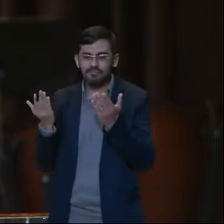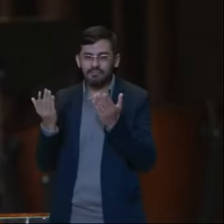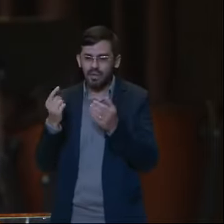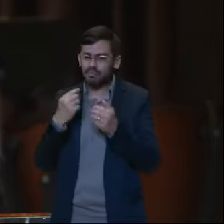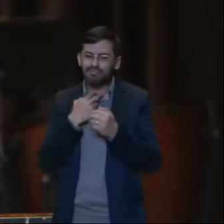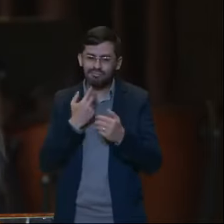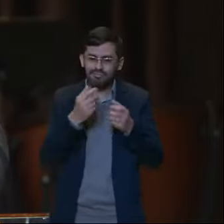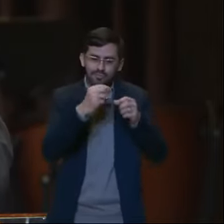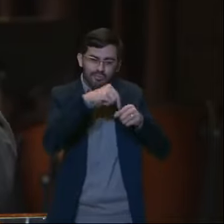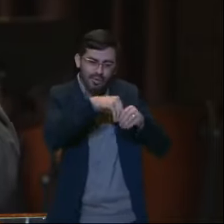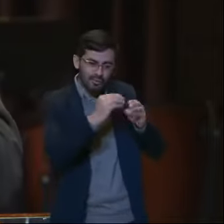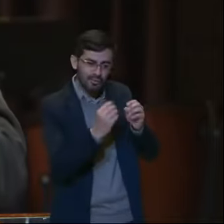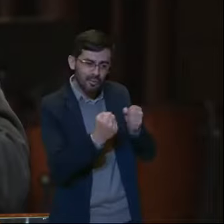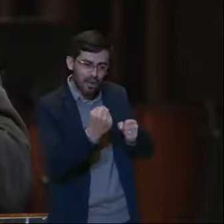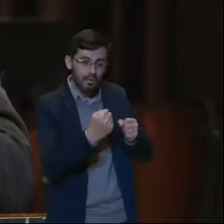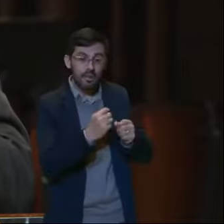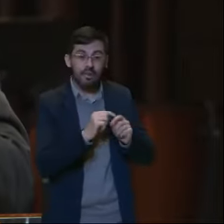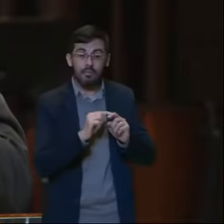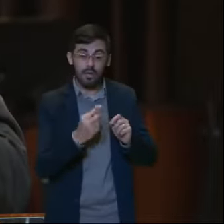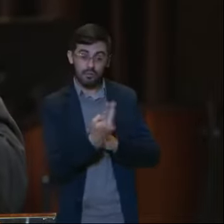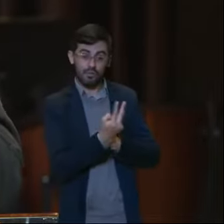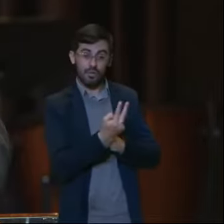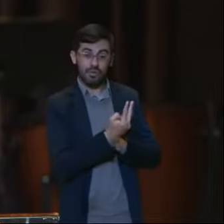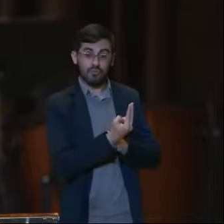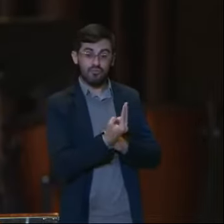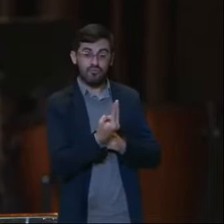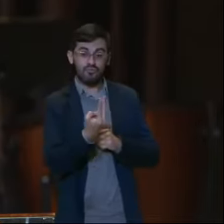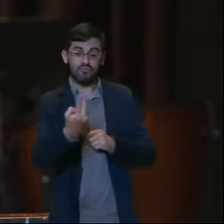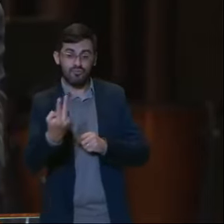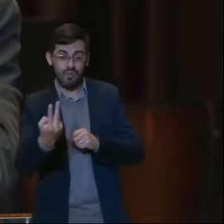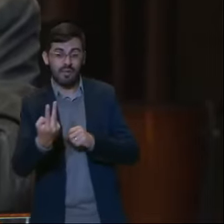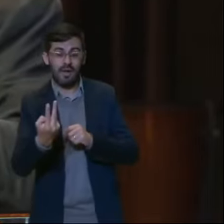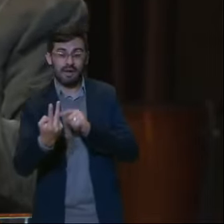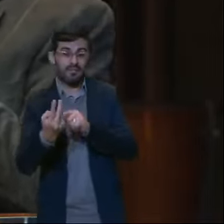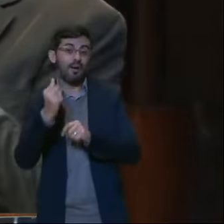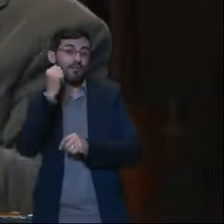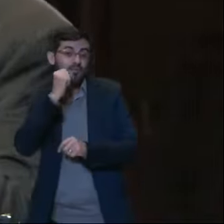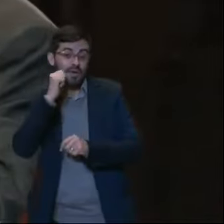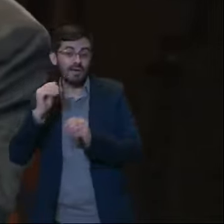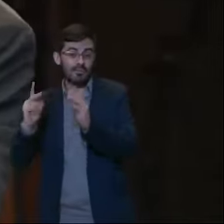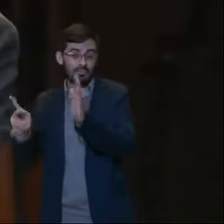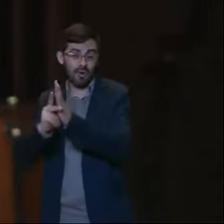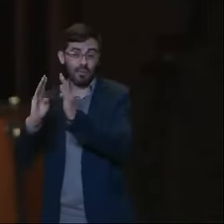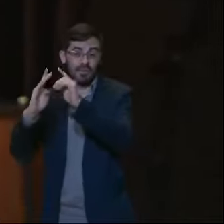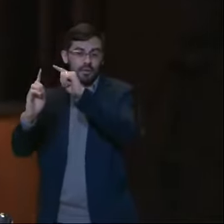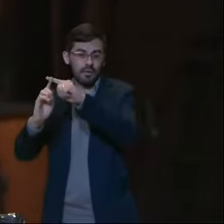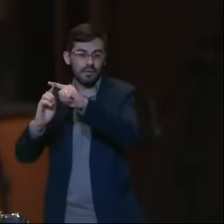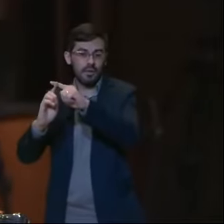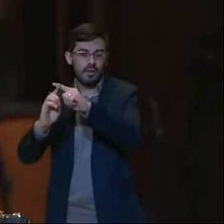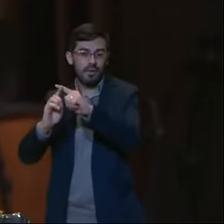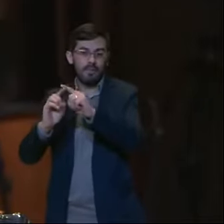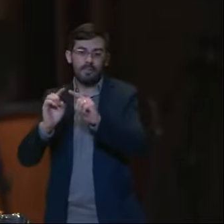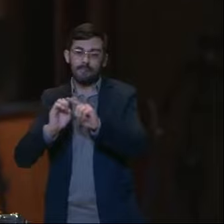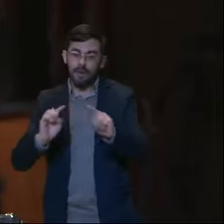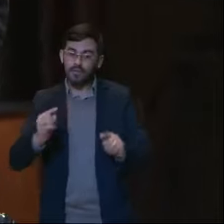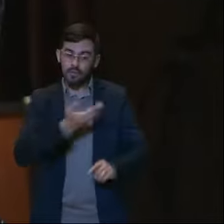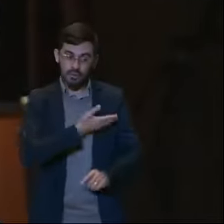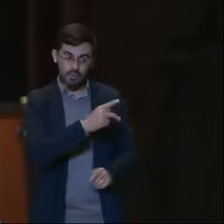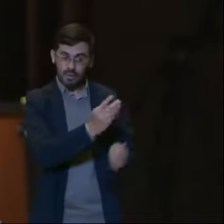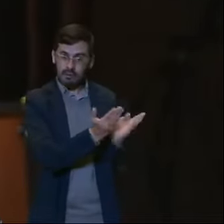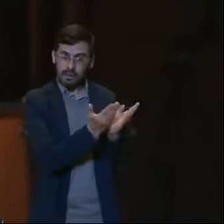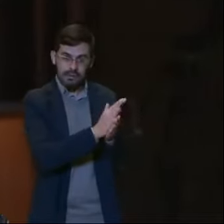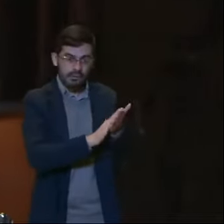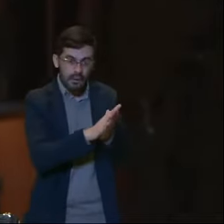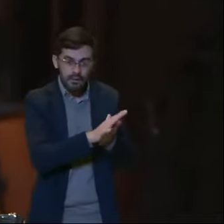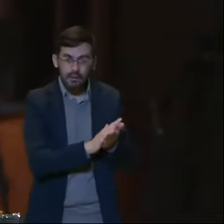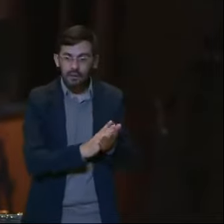carro? E aqueles irmãos foram recebidos na casa de uma das irmãs daquela igreja. Esse meu amigo disse que aquele amigo dele, que não era crente,